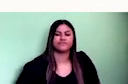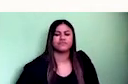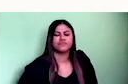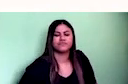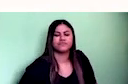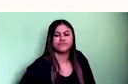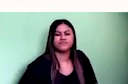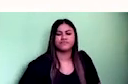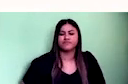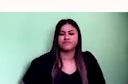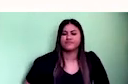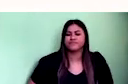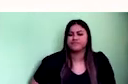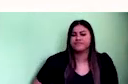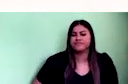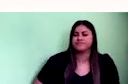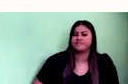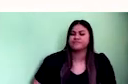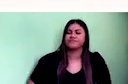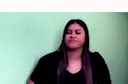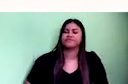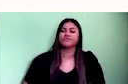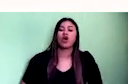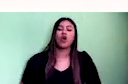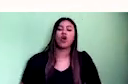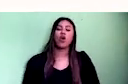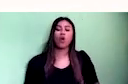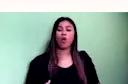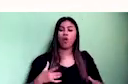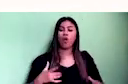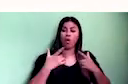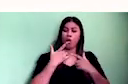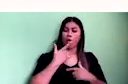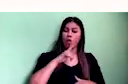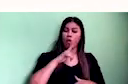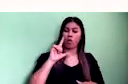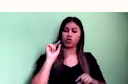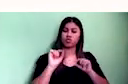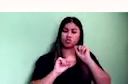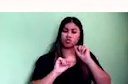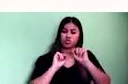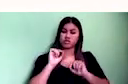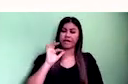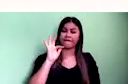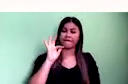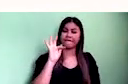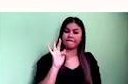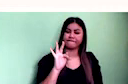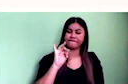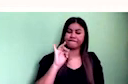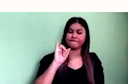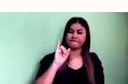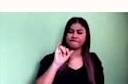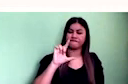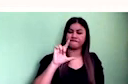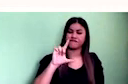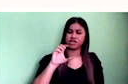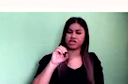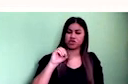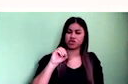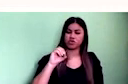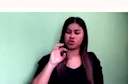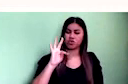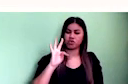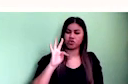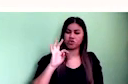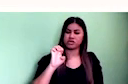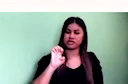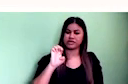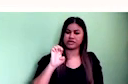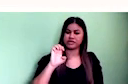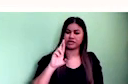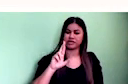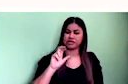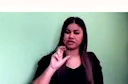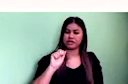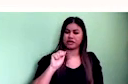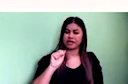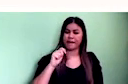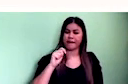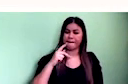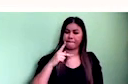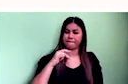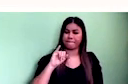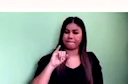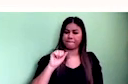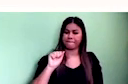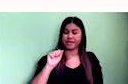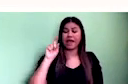Outra terapia que eu trouxe para vocês, para explicar um pouquinho, é a fitoterapia. Então, a fitoterapia, ela usa as plantas para tratar algum problema de